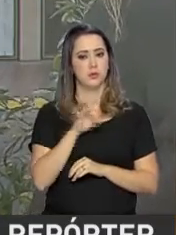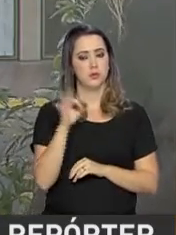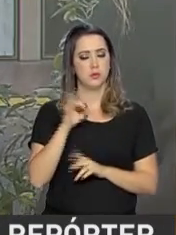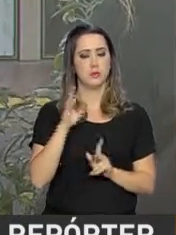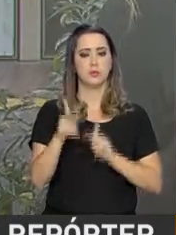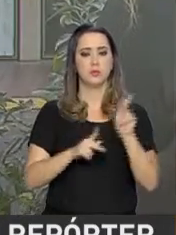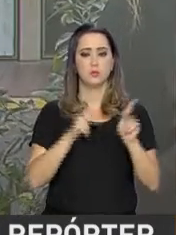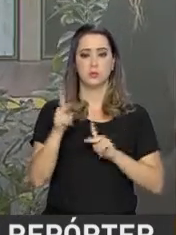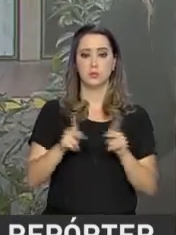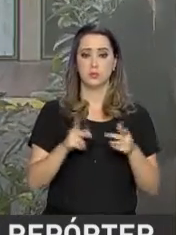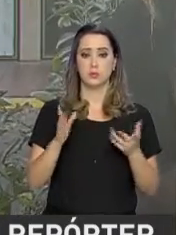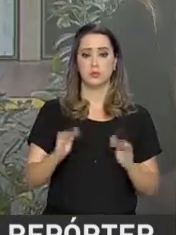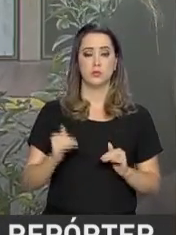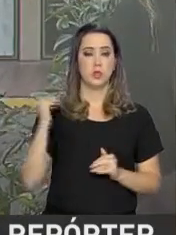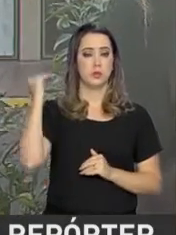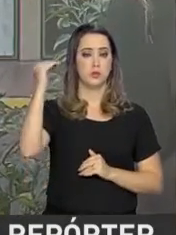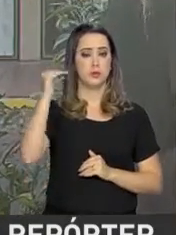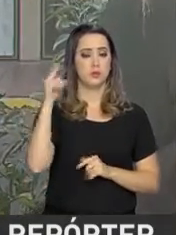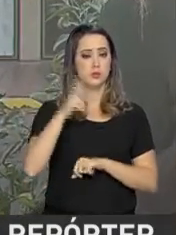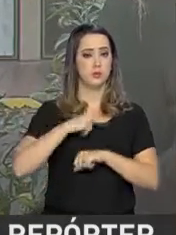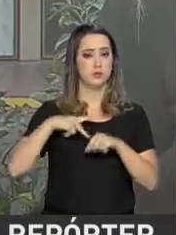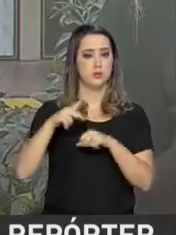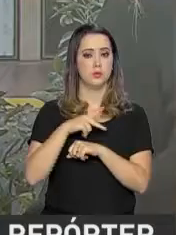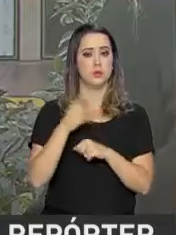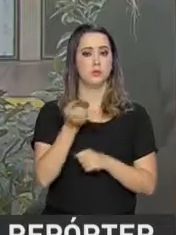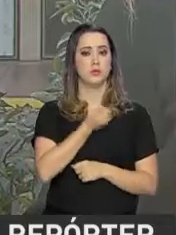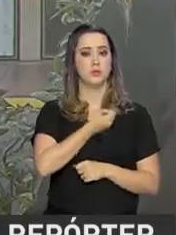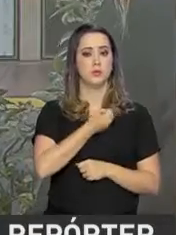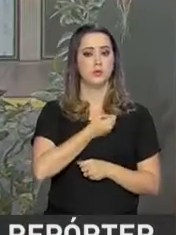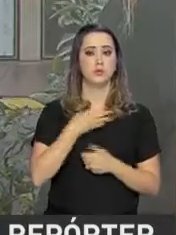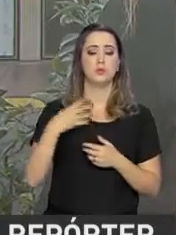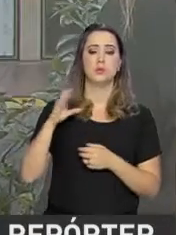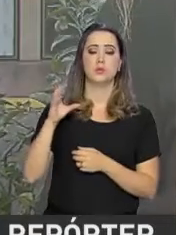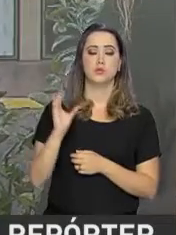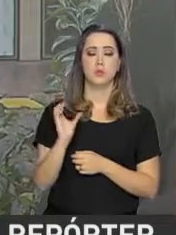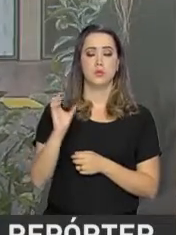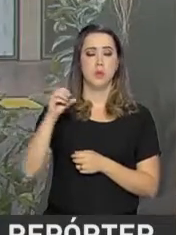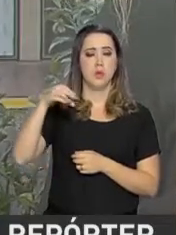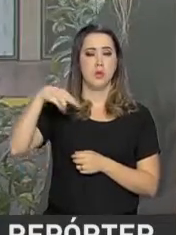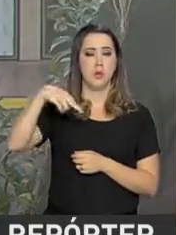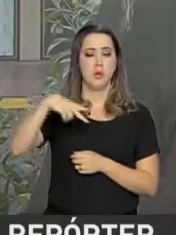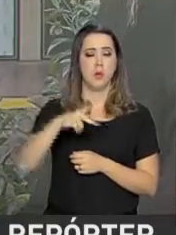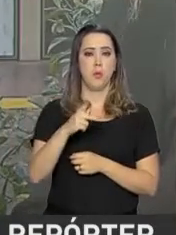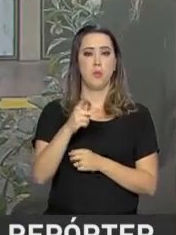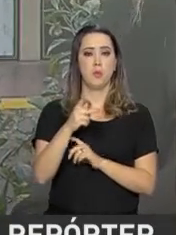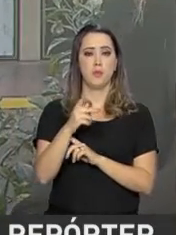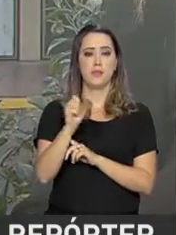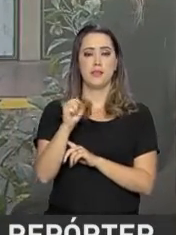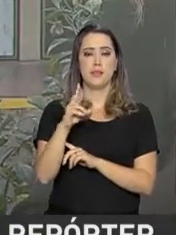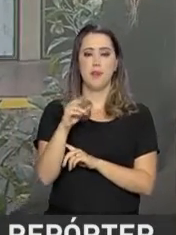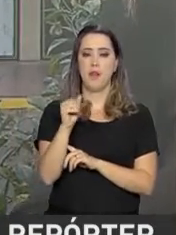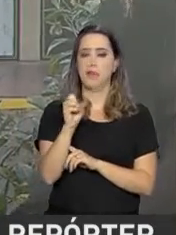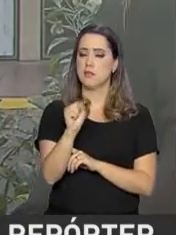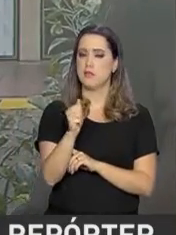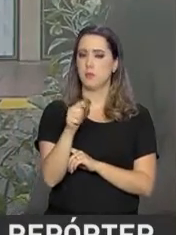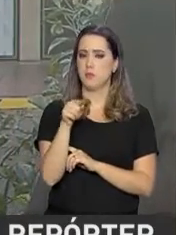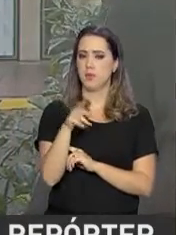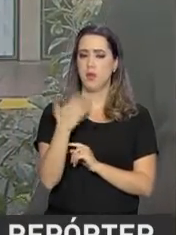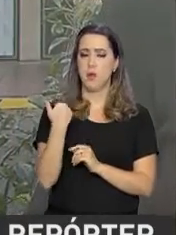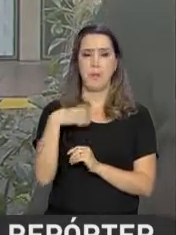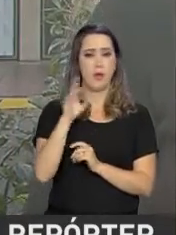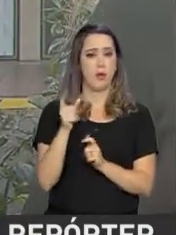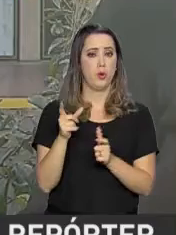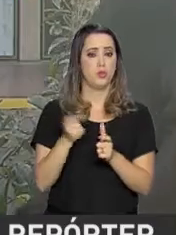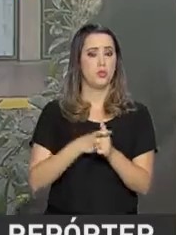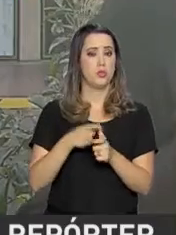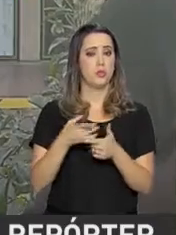da população adulta do país segundo dados do serviço de proteção ao crédito ea maioria das dívidas é com cheque